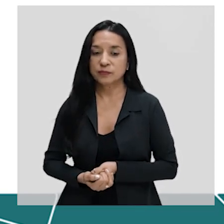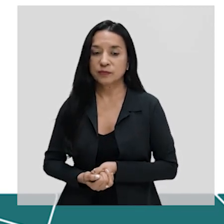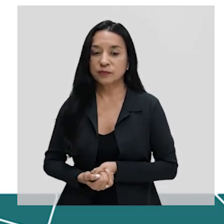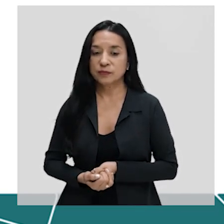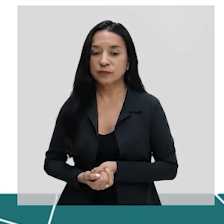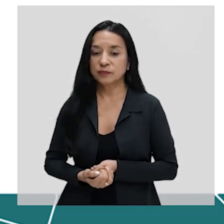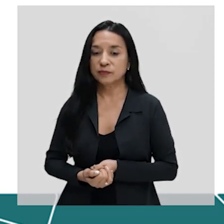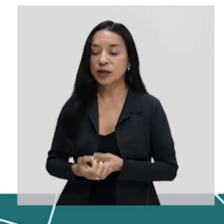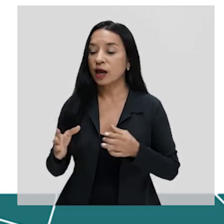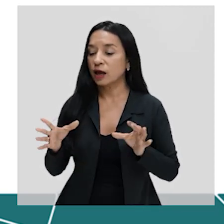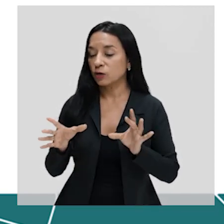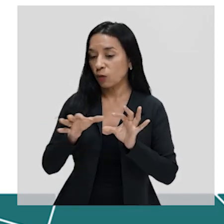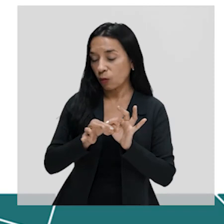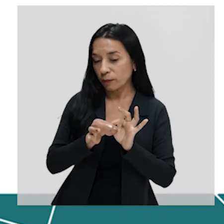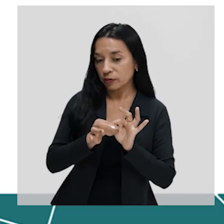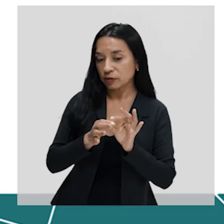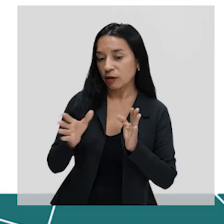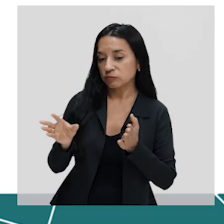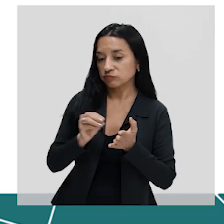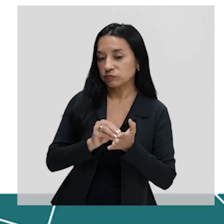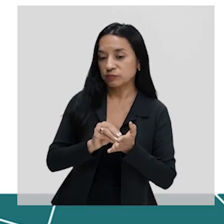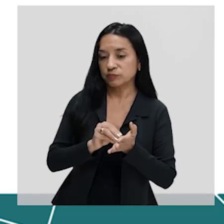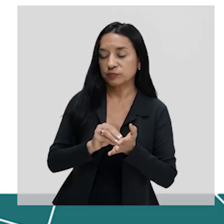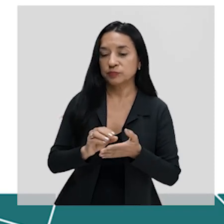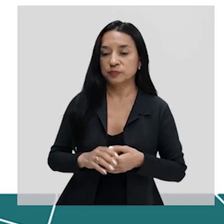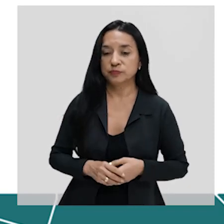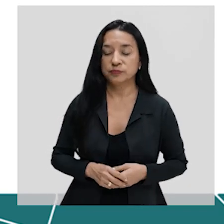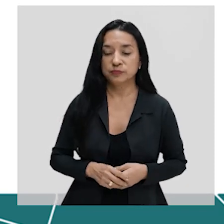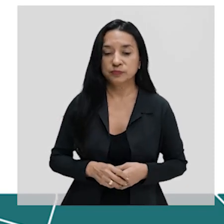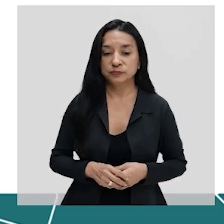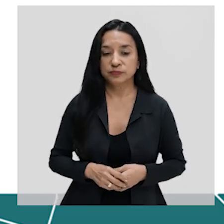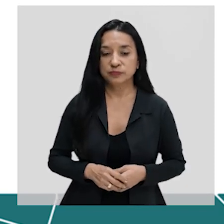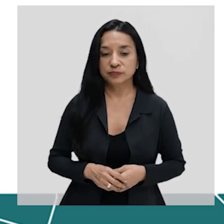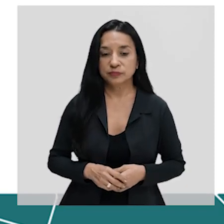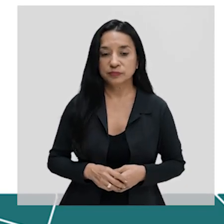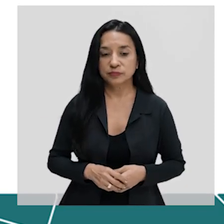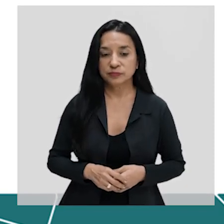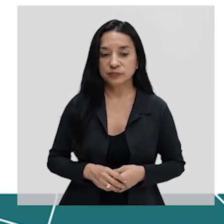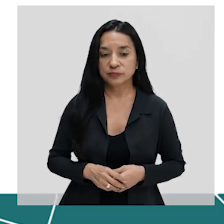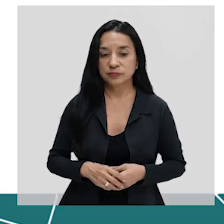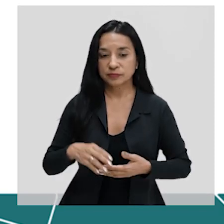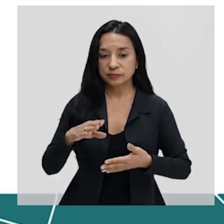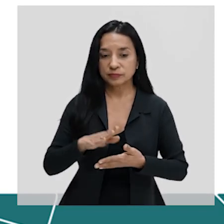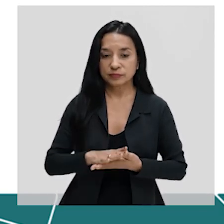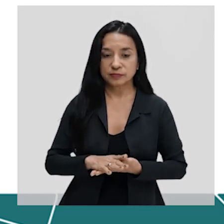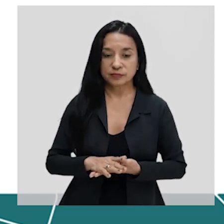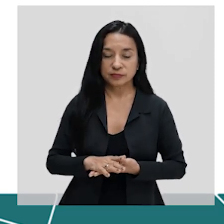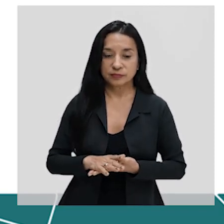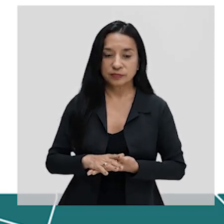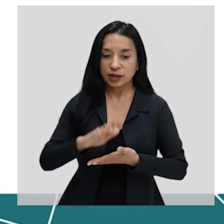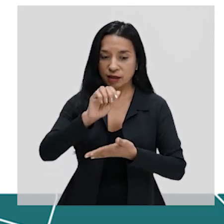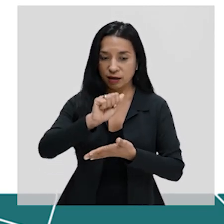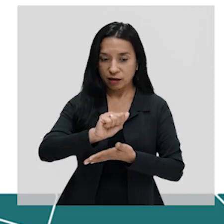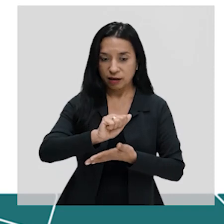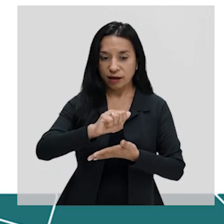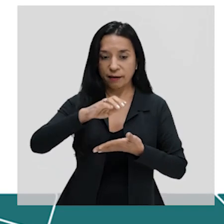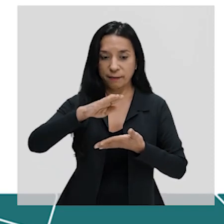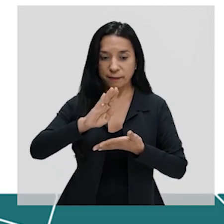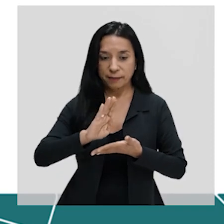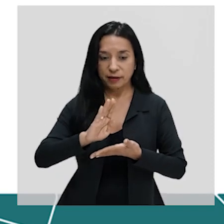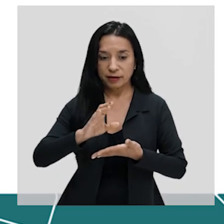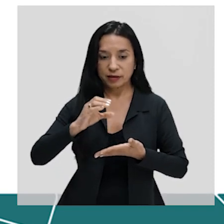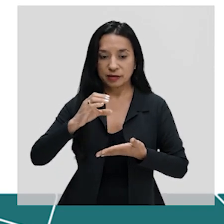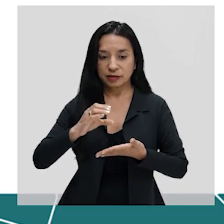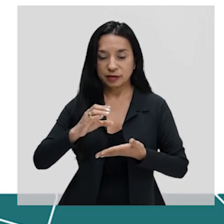né? O comerciante, aqui o verbo proveu, proviu, proveio ou proveio. E o comerciante indispusesse, indispusesse, indispusesse